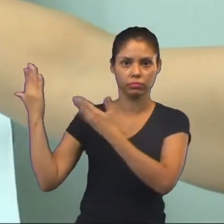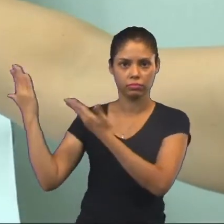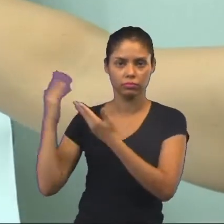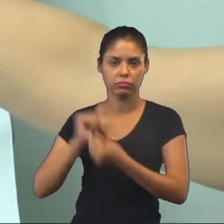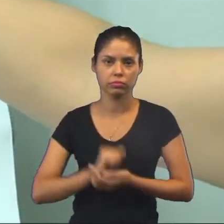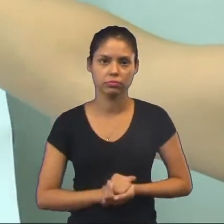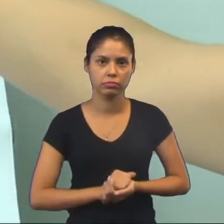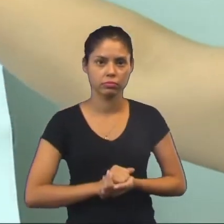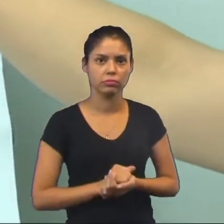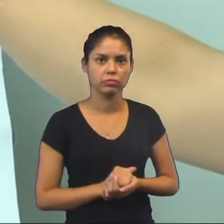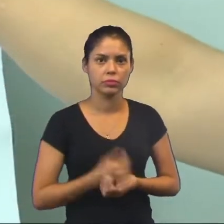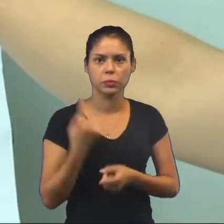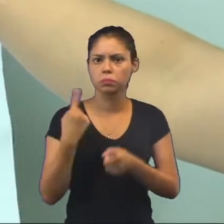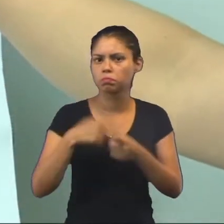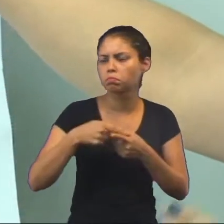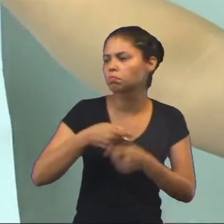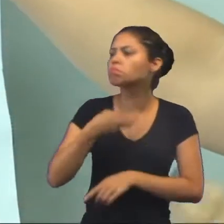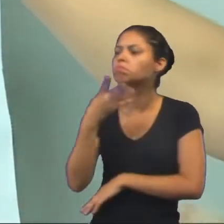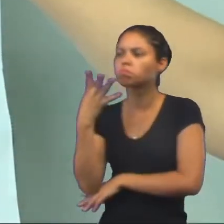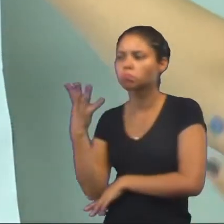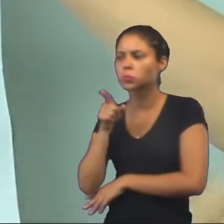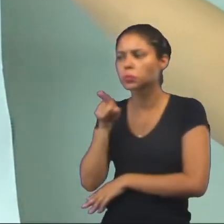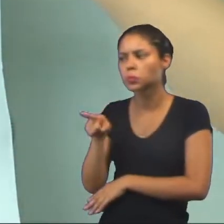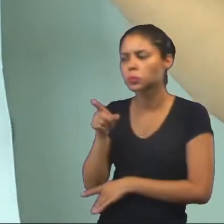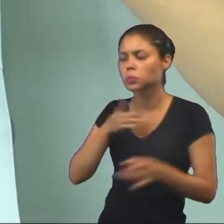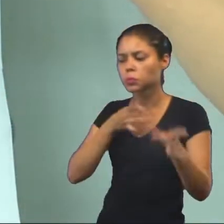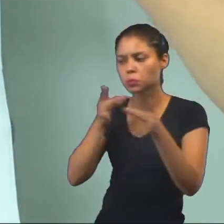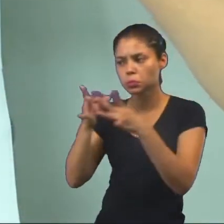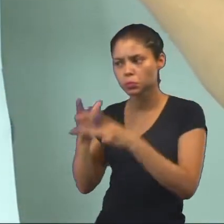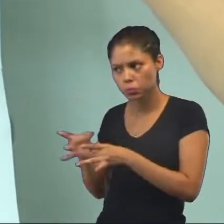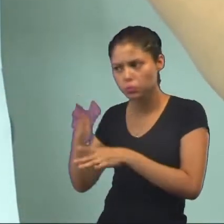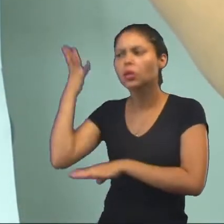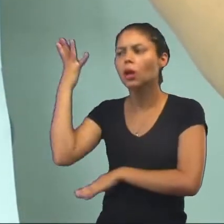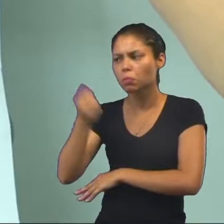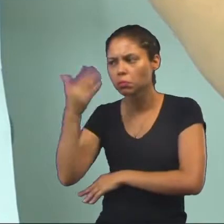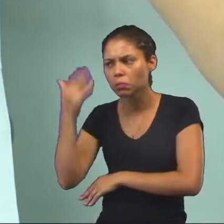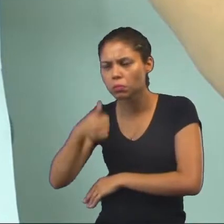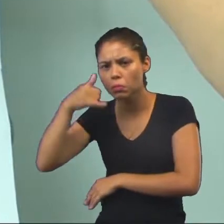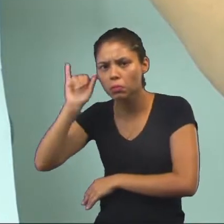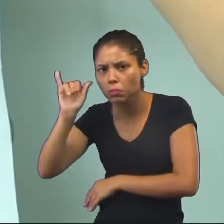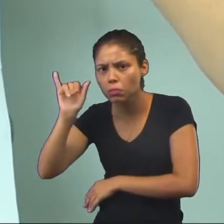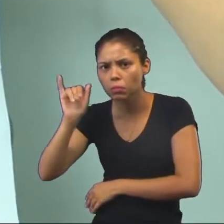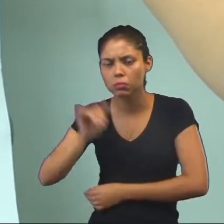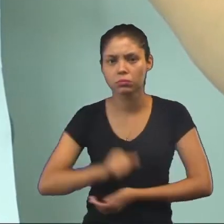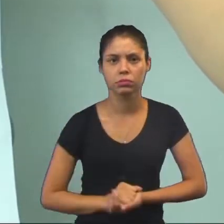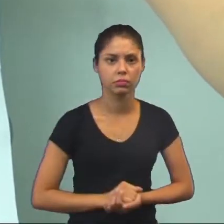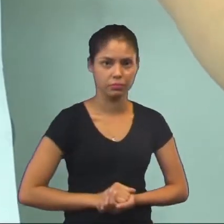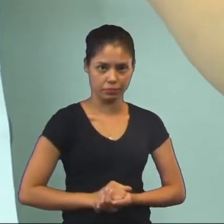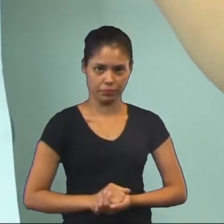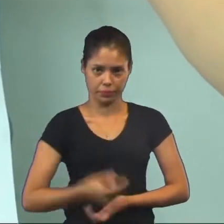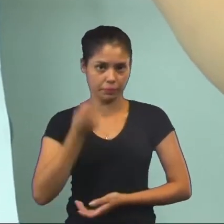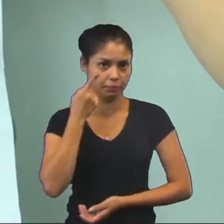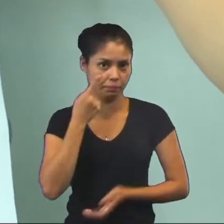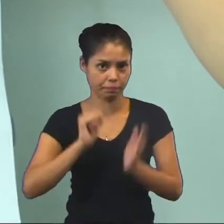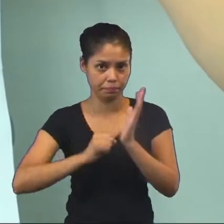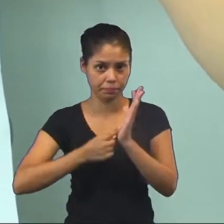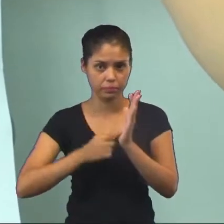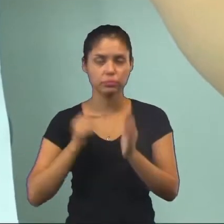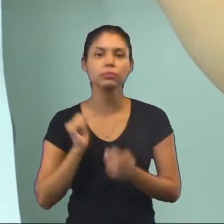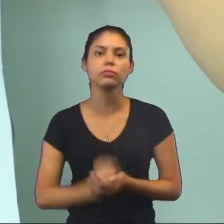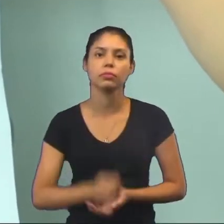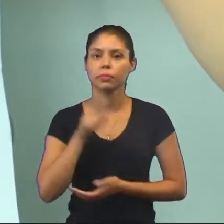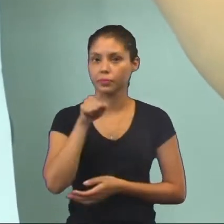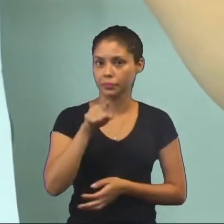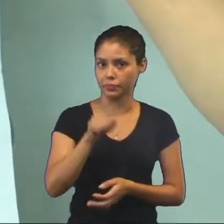só. Por quanto o senhor vende sua vaca? Olha só, esse ponto de